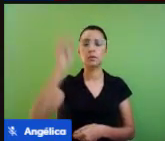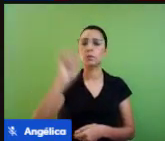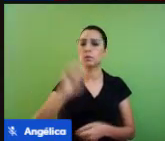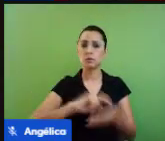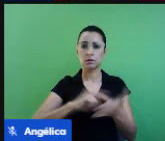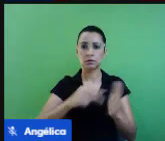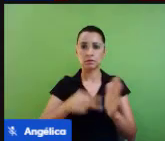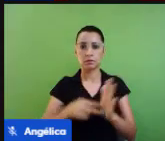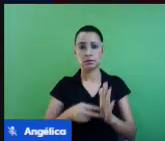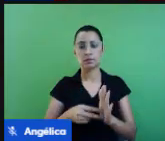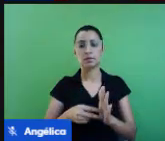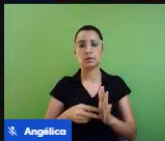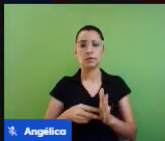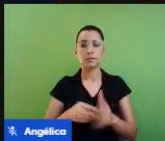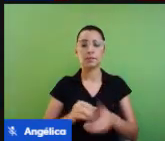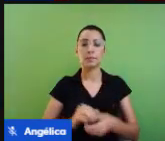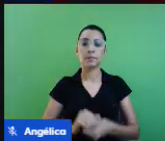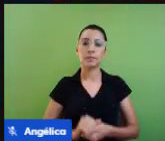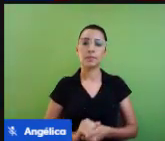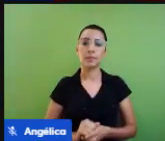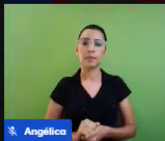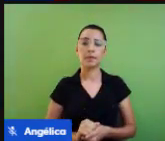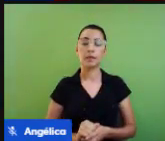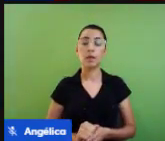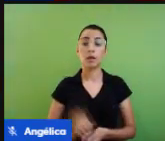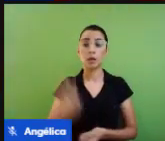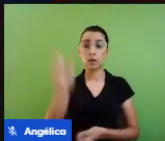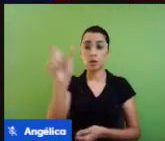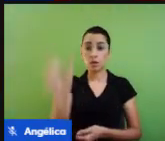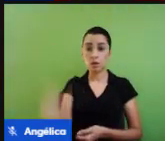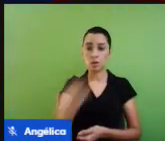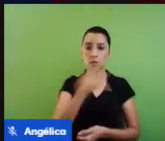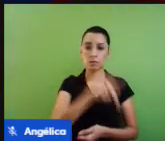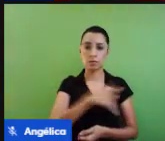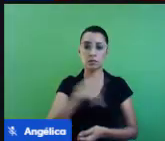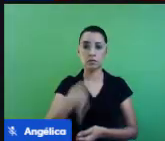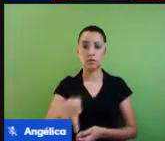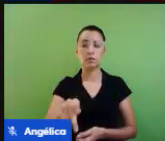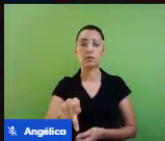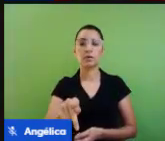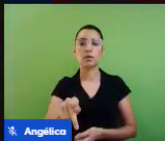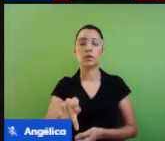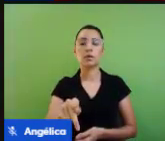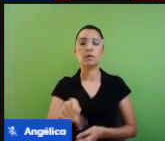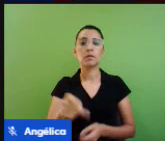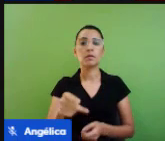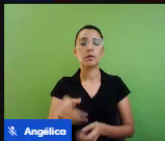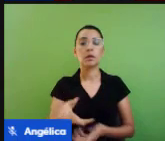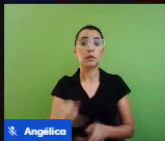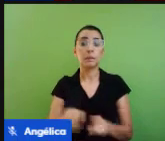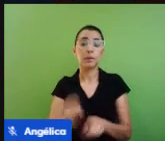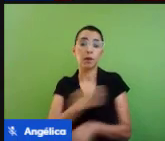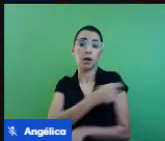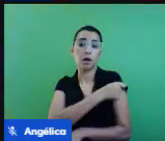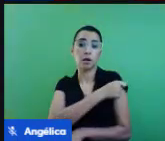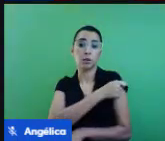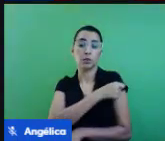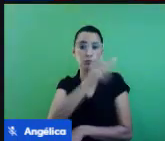ele proporcionou, porque assim o aluno vai perceber que ele vai